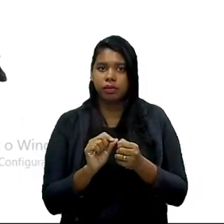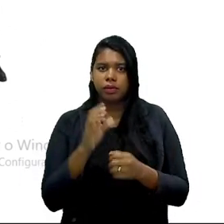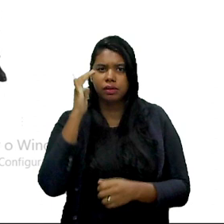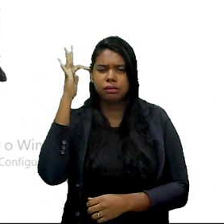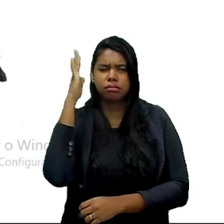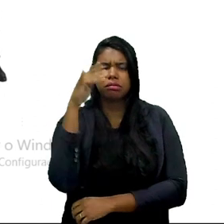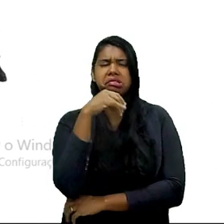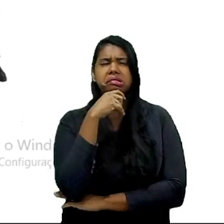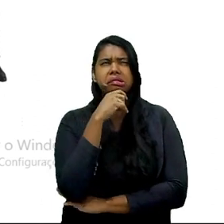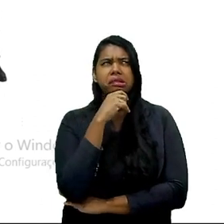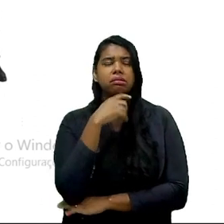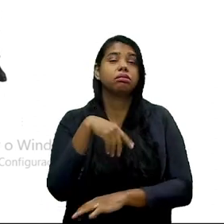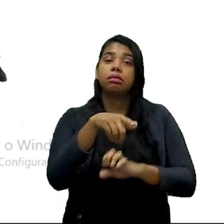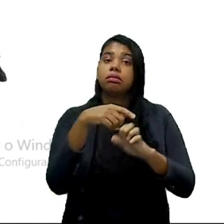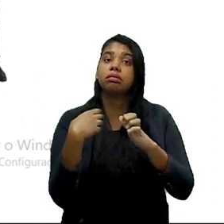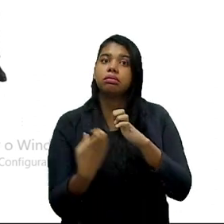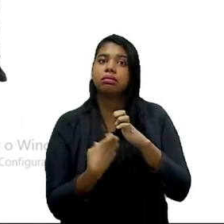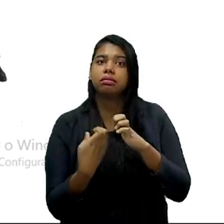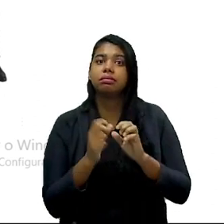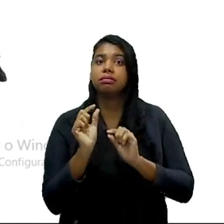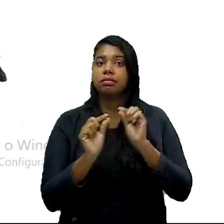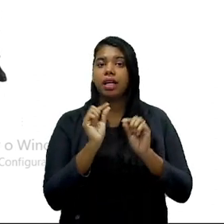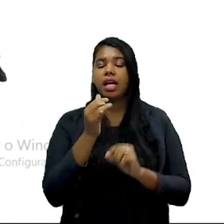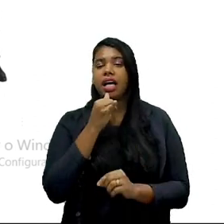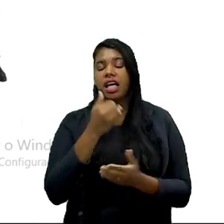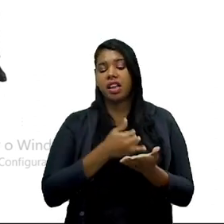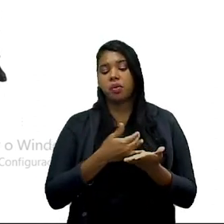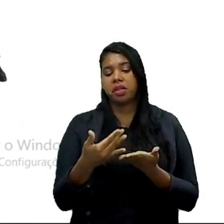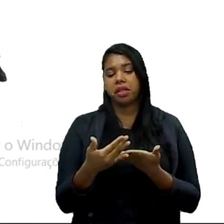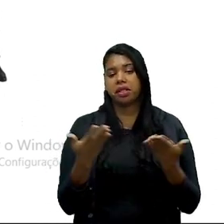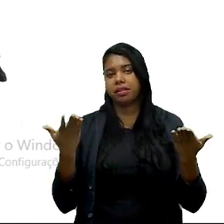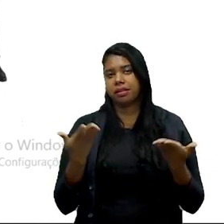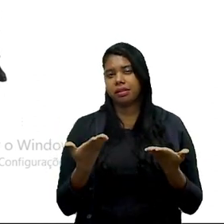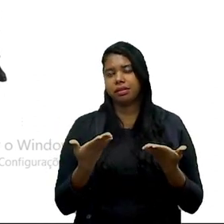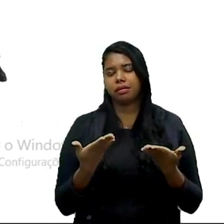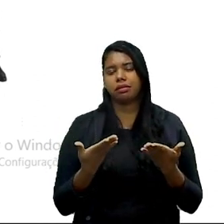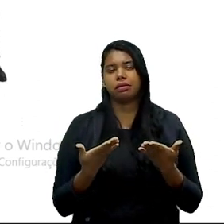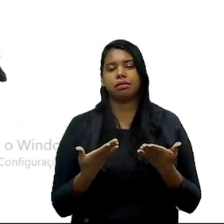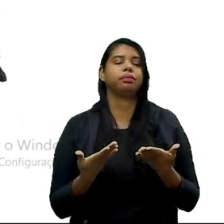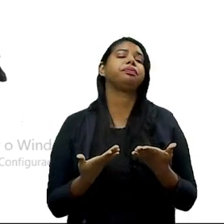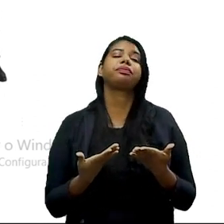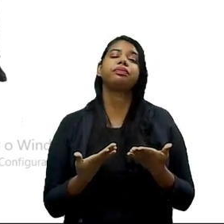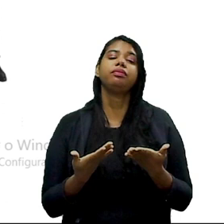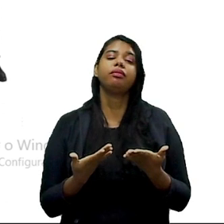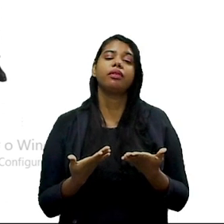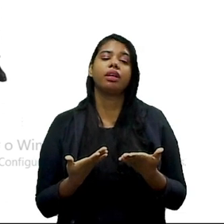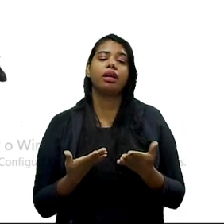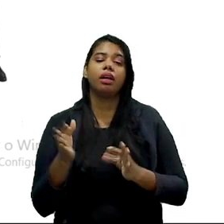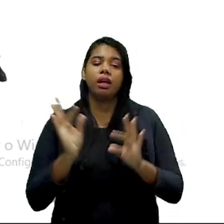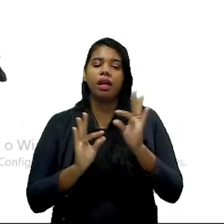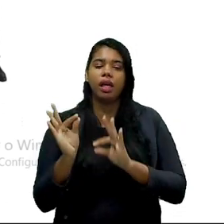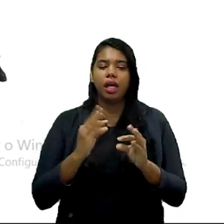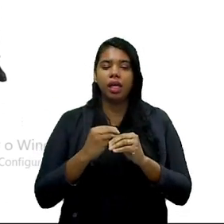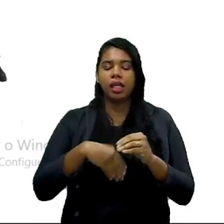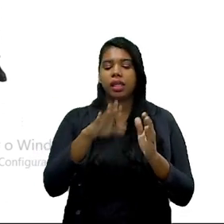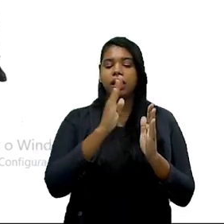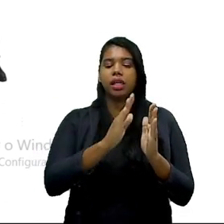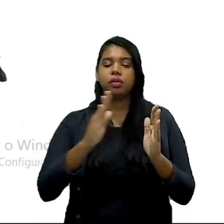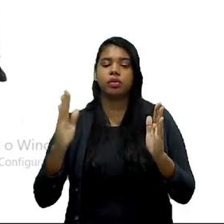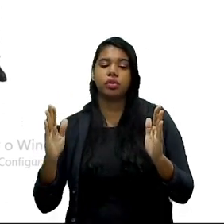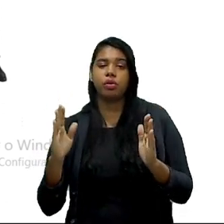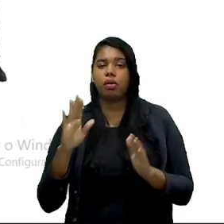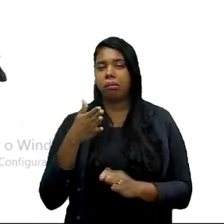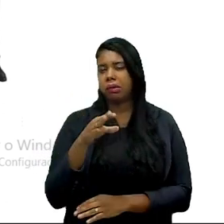imaginar a situação da empresa, que ele, no início, o empresário, no início de suas atividades, ele tem um estoque inicial de 30